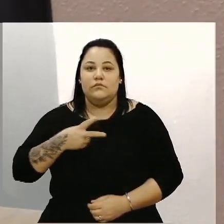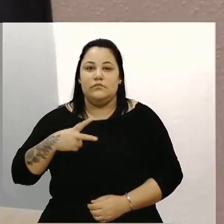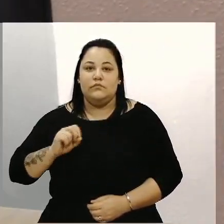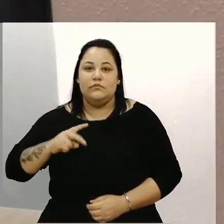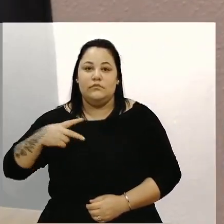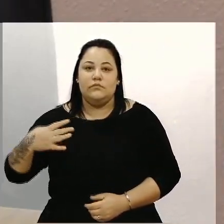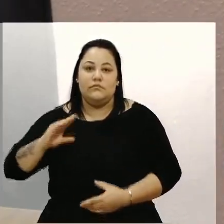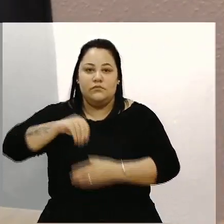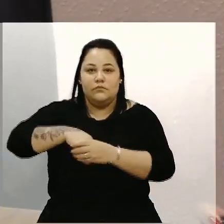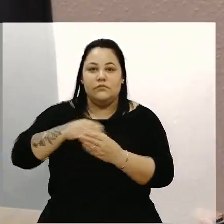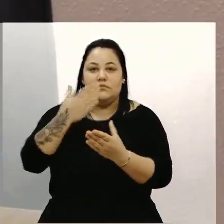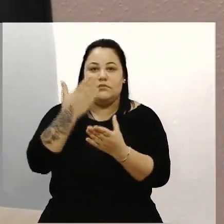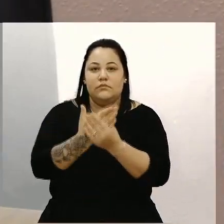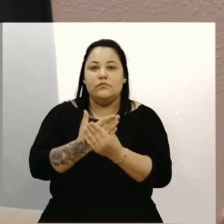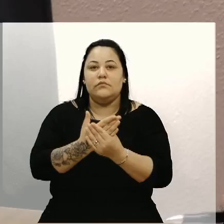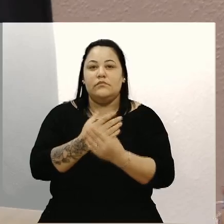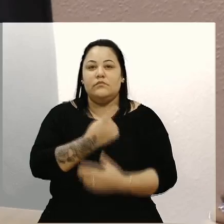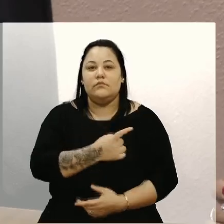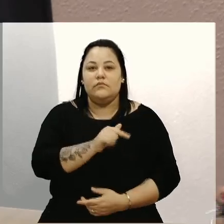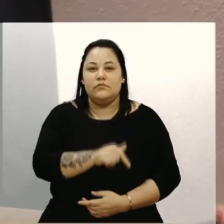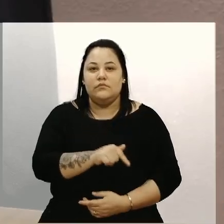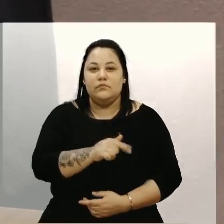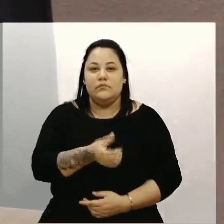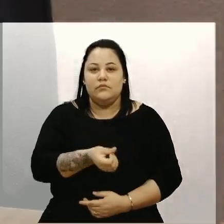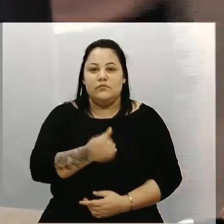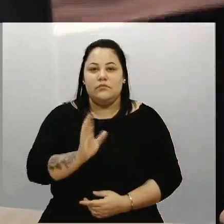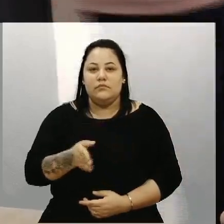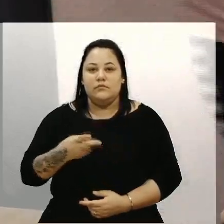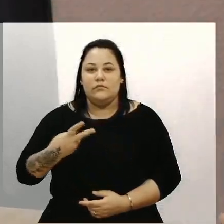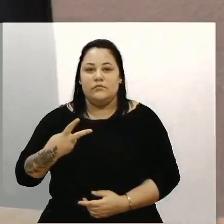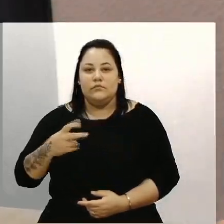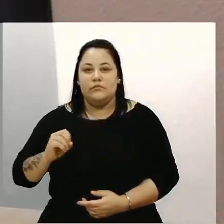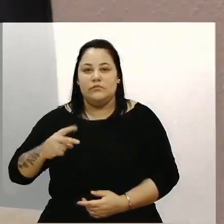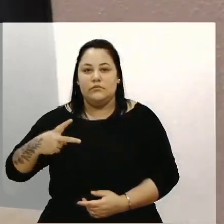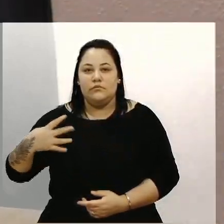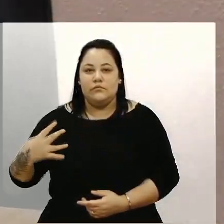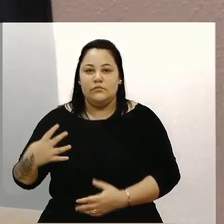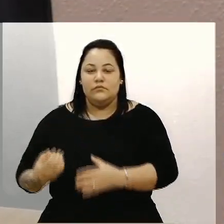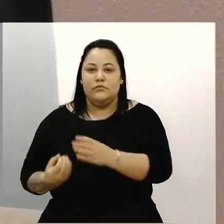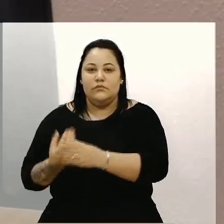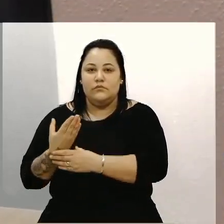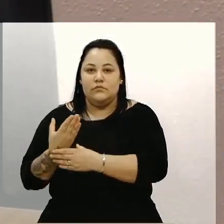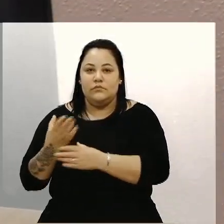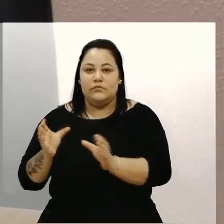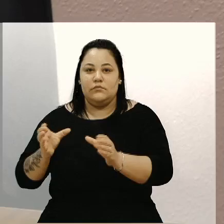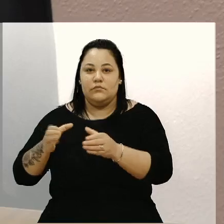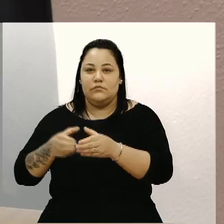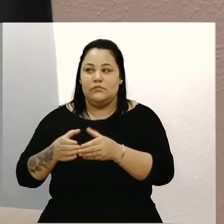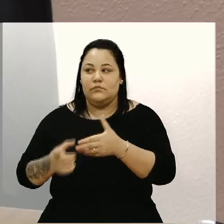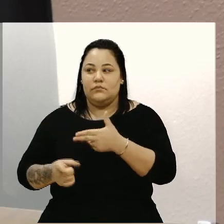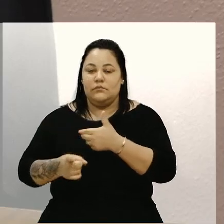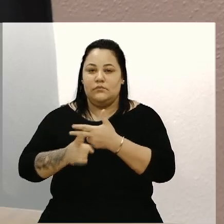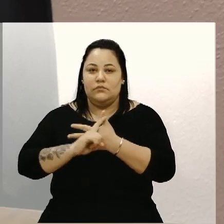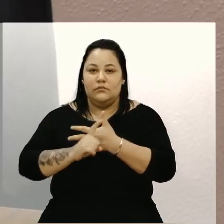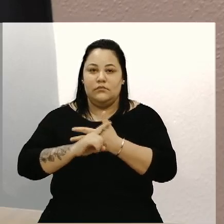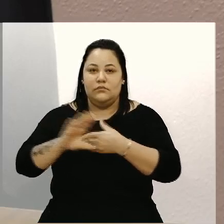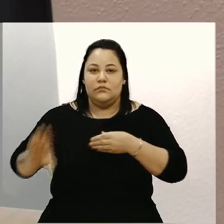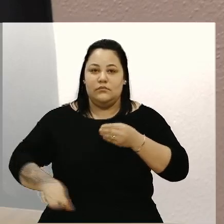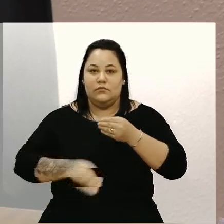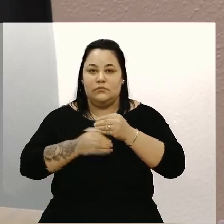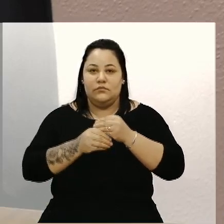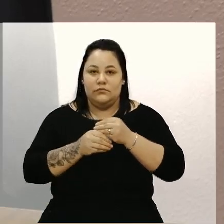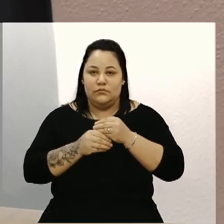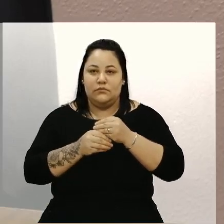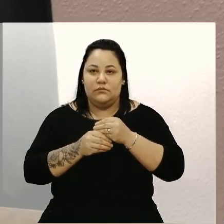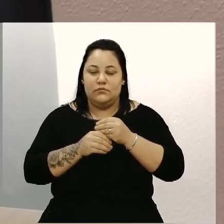20/2024, contido no processo número 176/2024, de autoria do Poder Executivo, que acresce e altera dispositivos